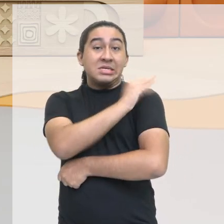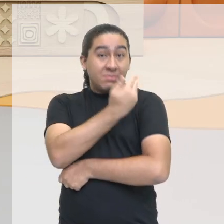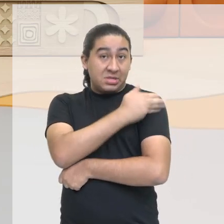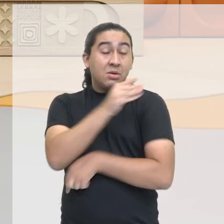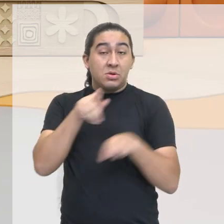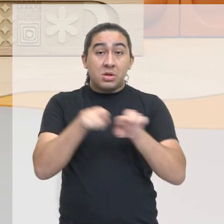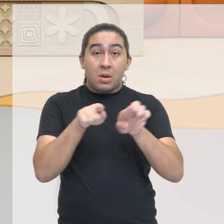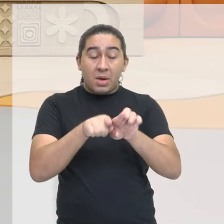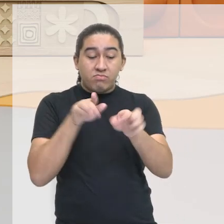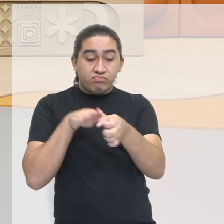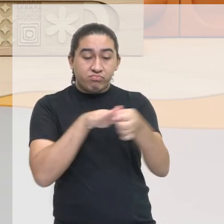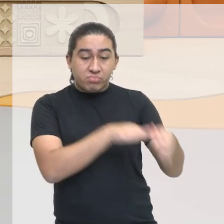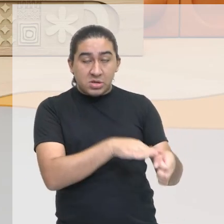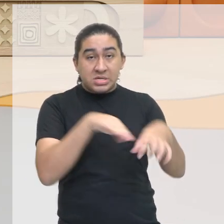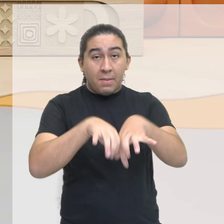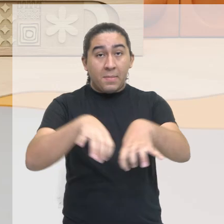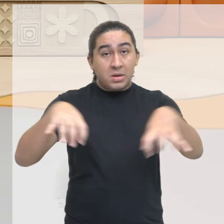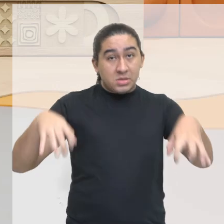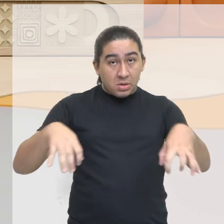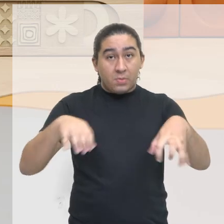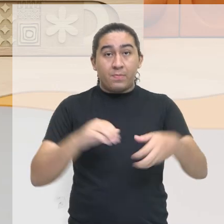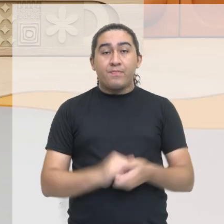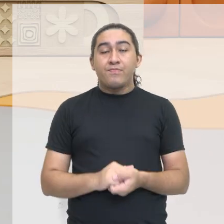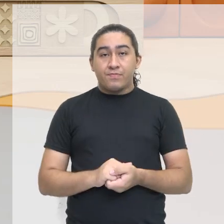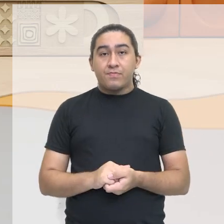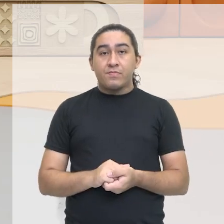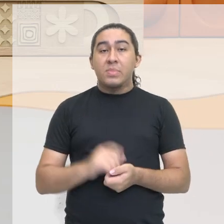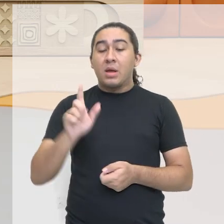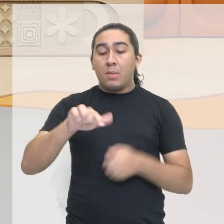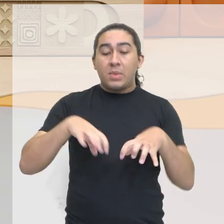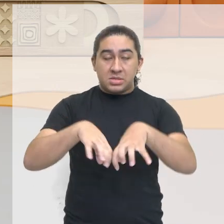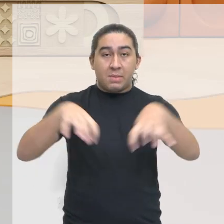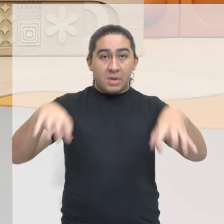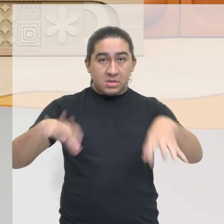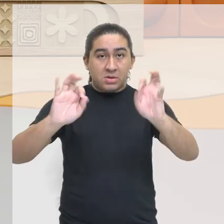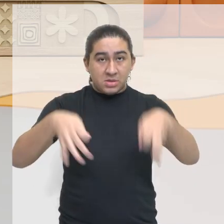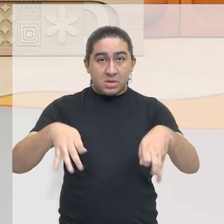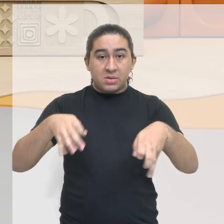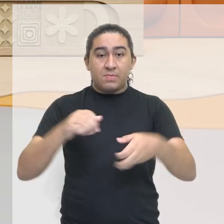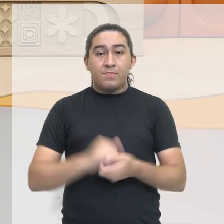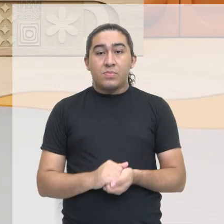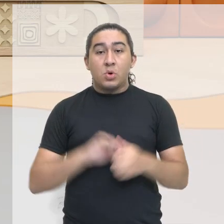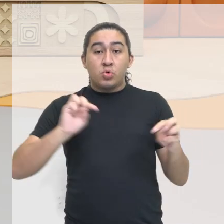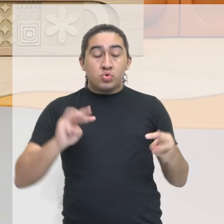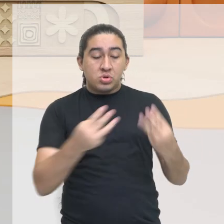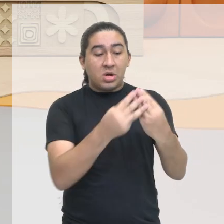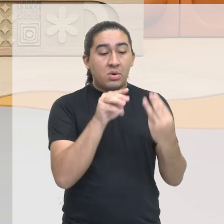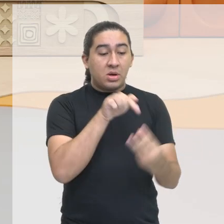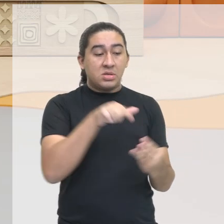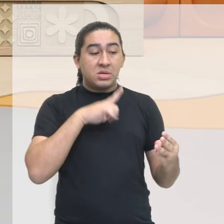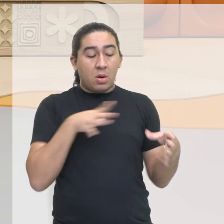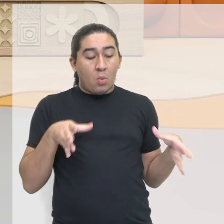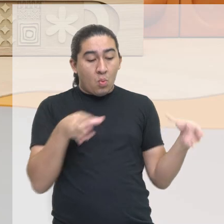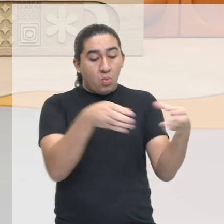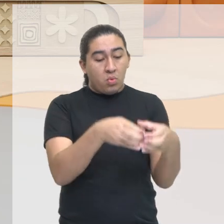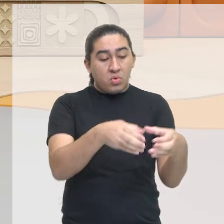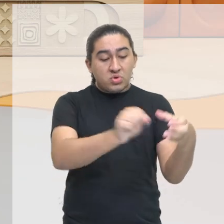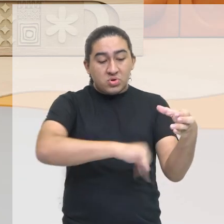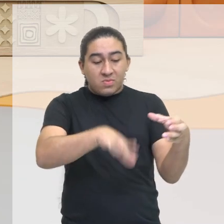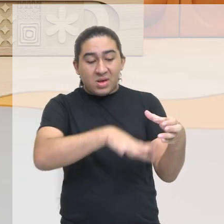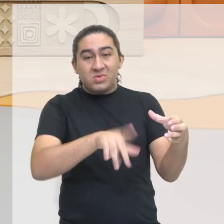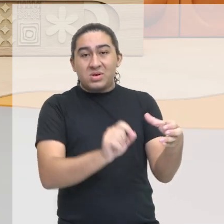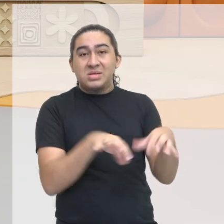de segregação. Quando você fala de segregação, quer dizer o quê? Uma separação. Esses judeus, eles foram colocados em